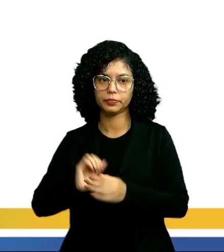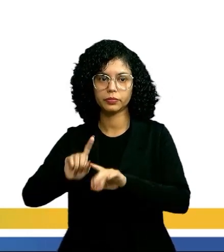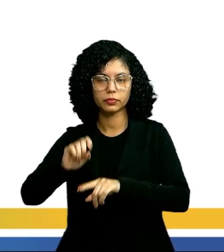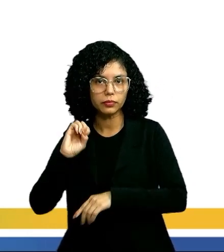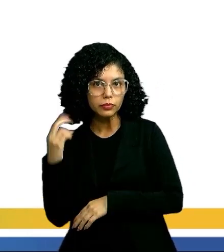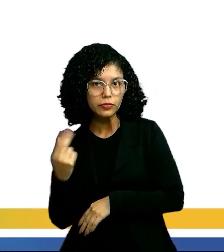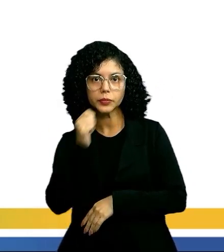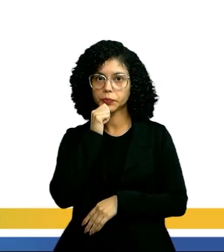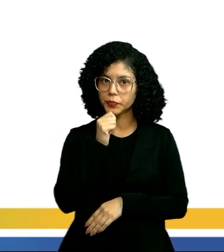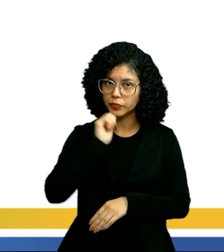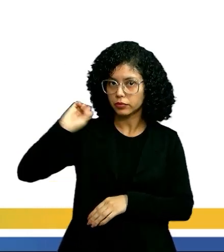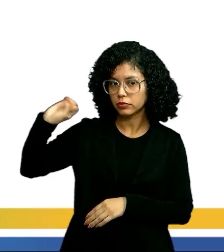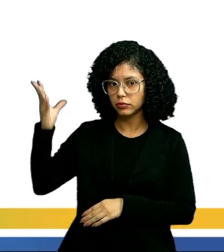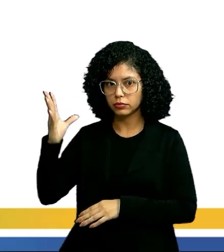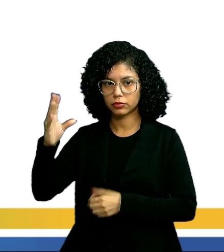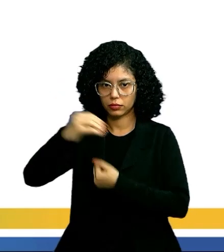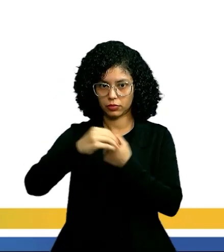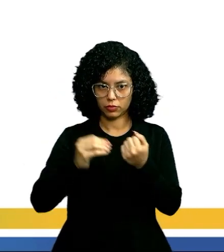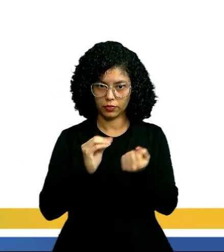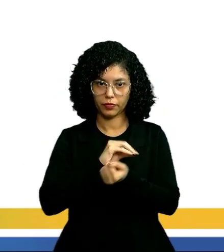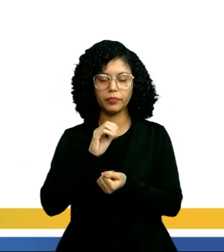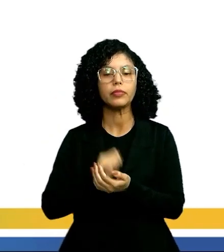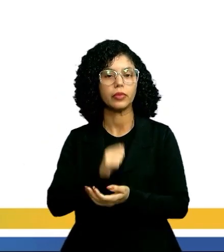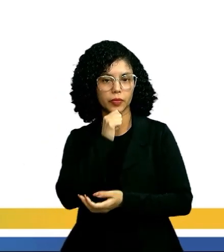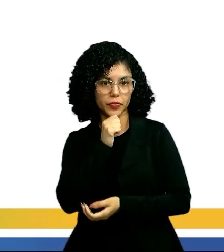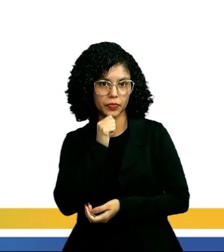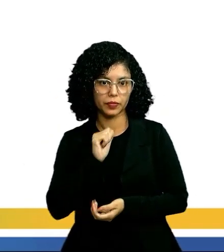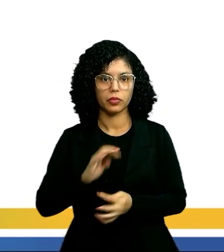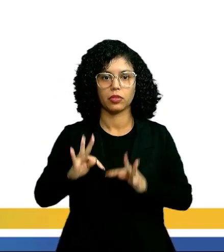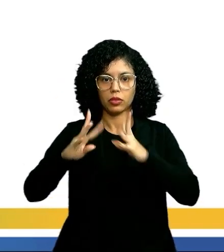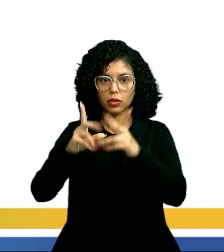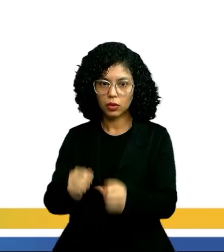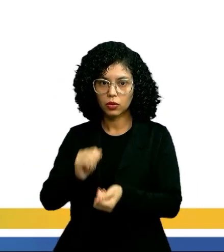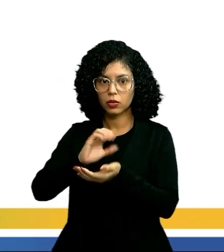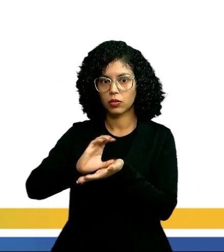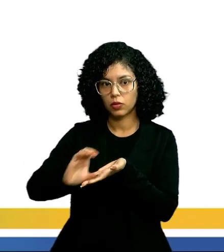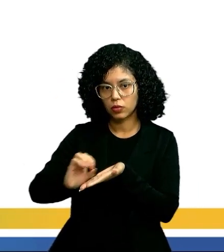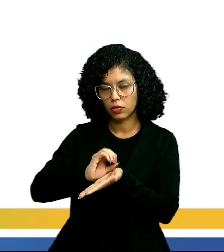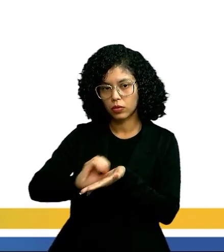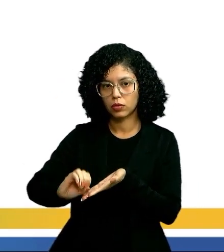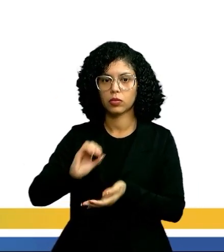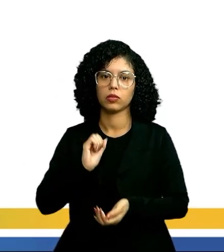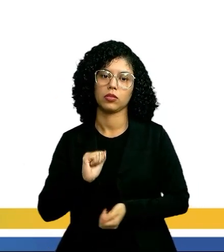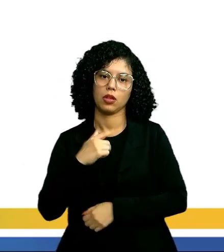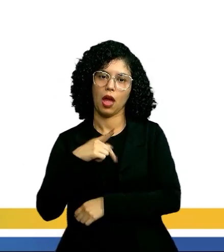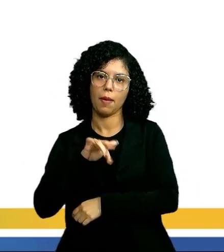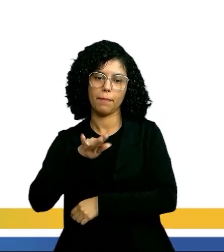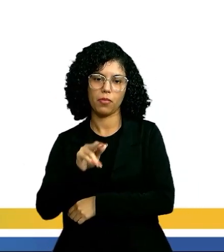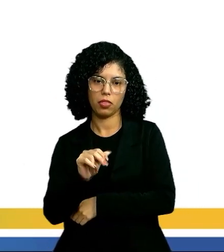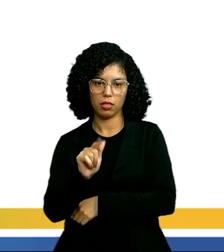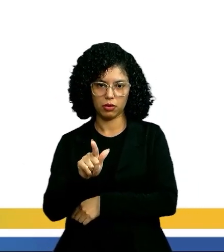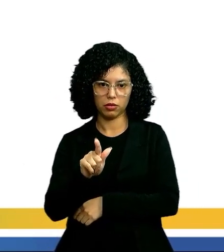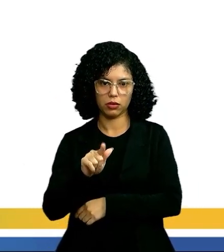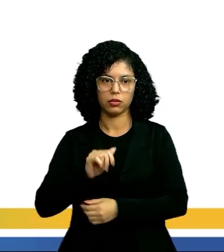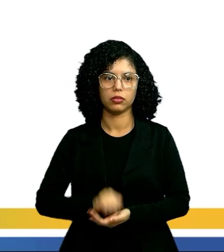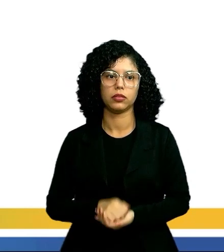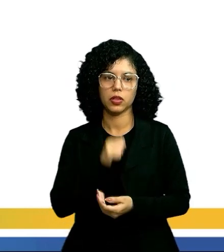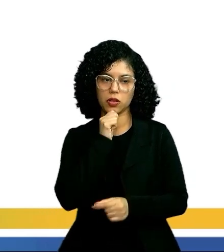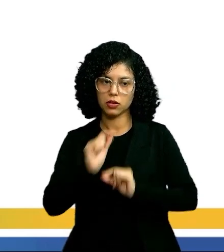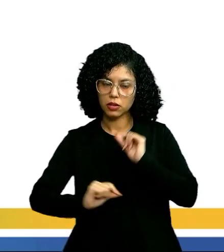ou seja, acontecem entre moléculas. Além disso, quase todo composto orgânico é